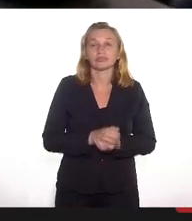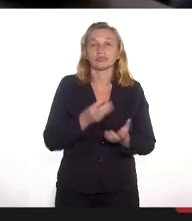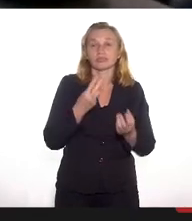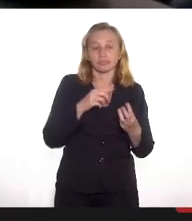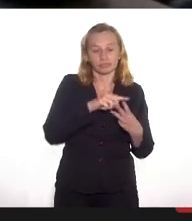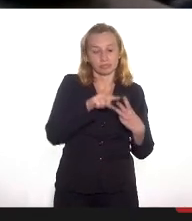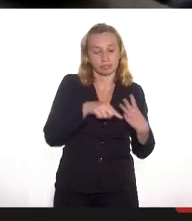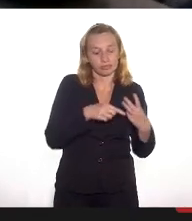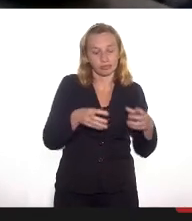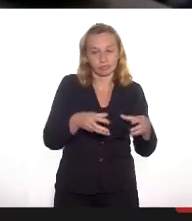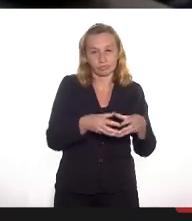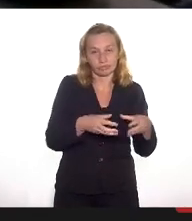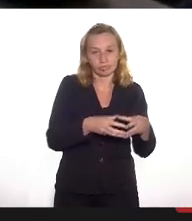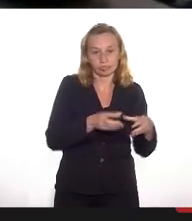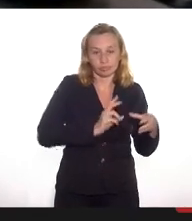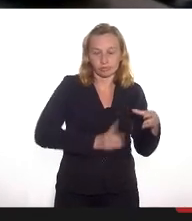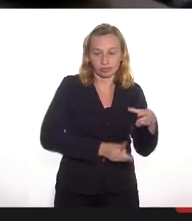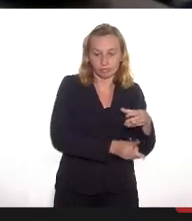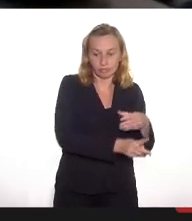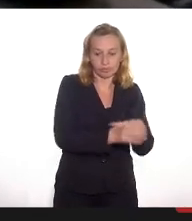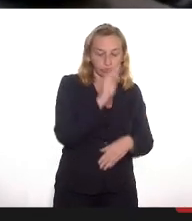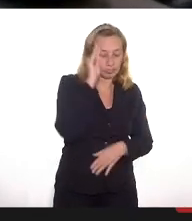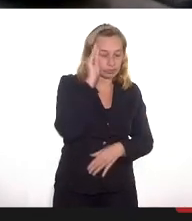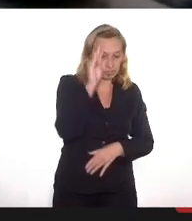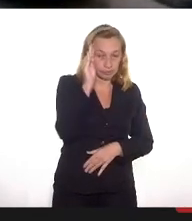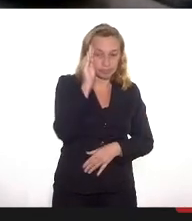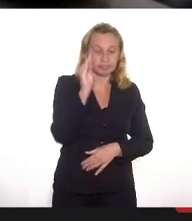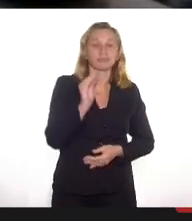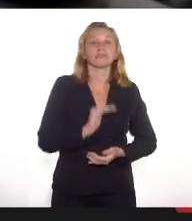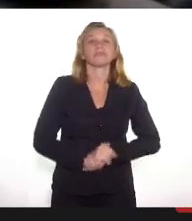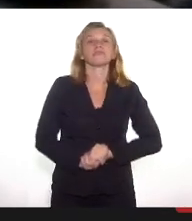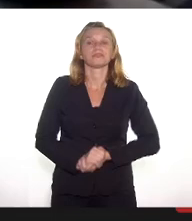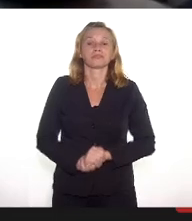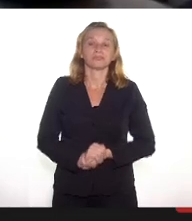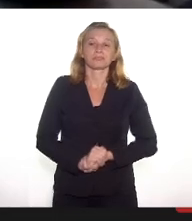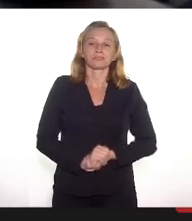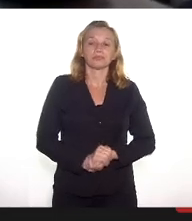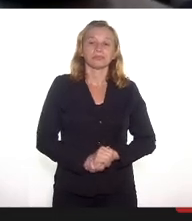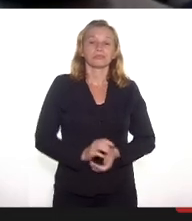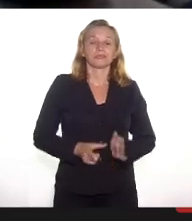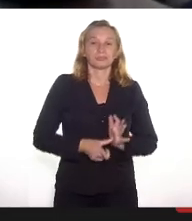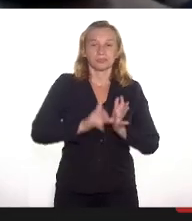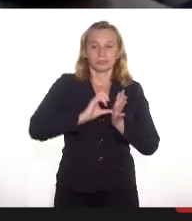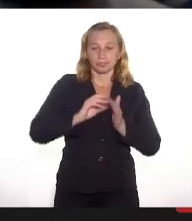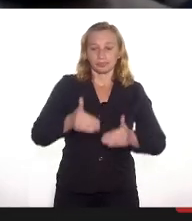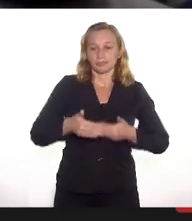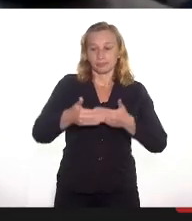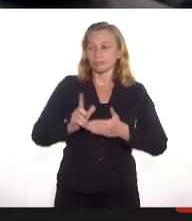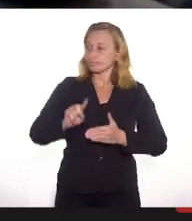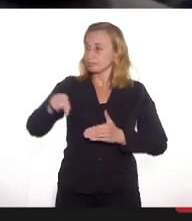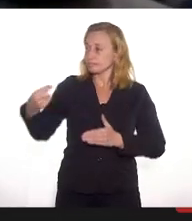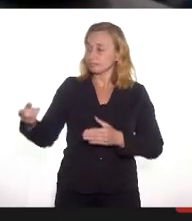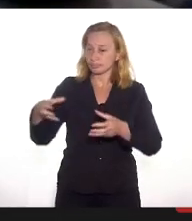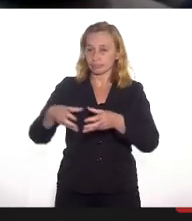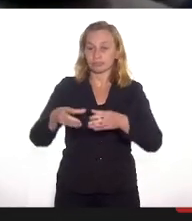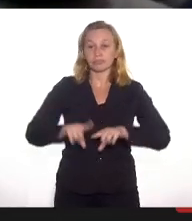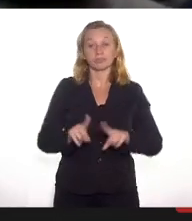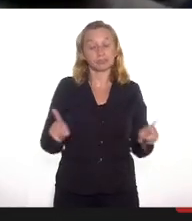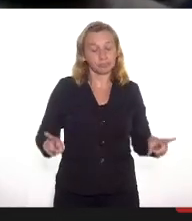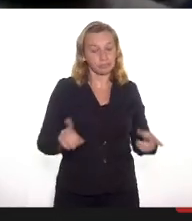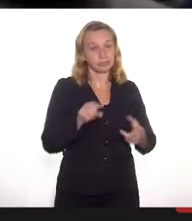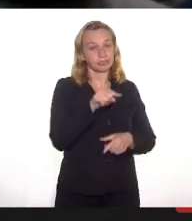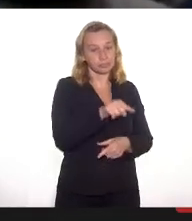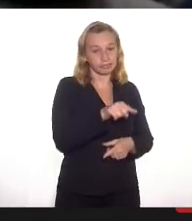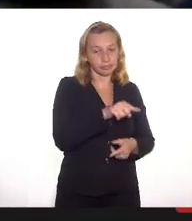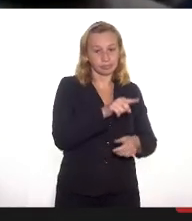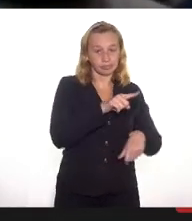esse três grupos temos que permanecer como prioridade da prioridade antes de avançar em qualquer outro mas e